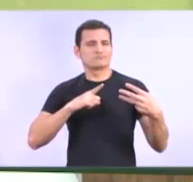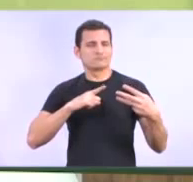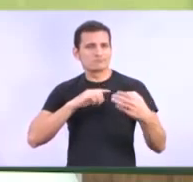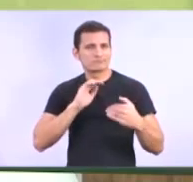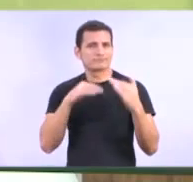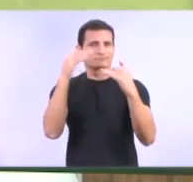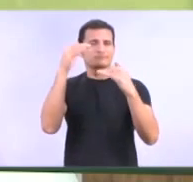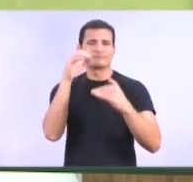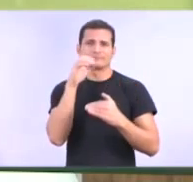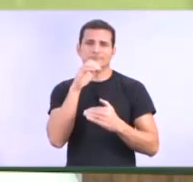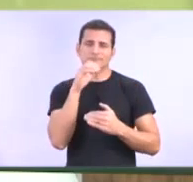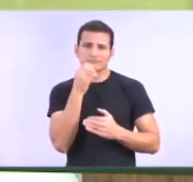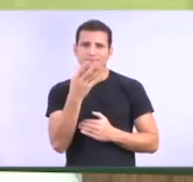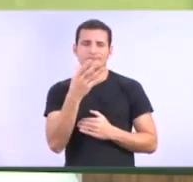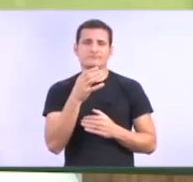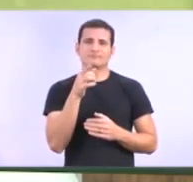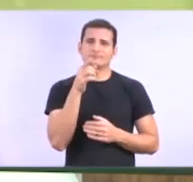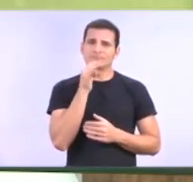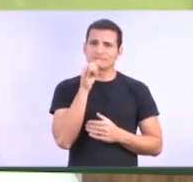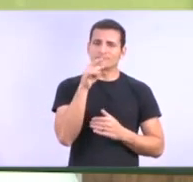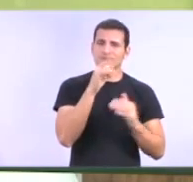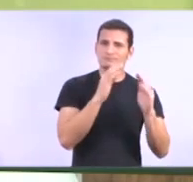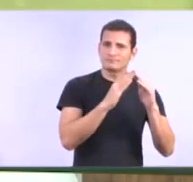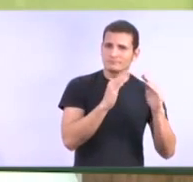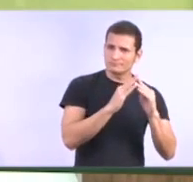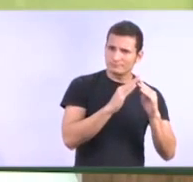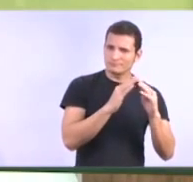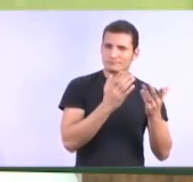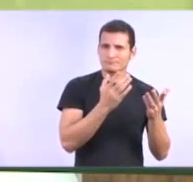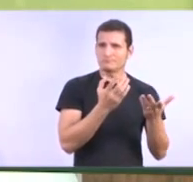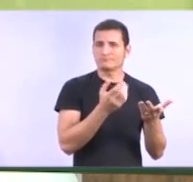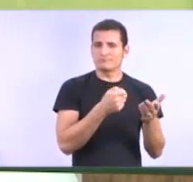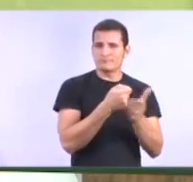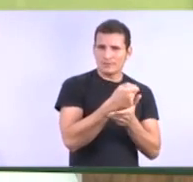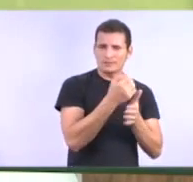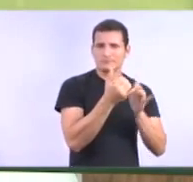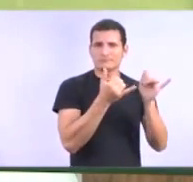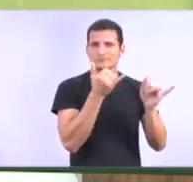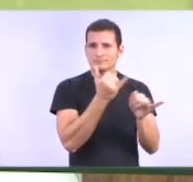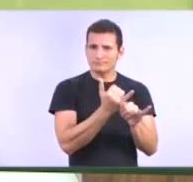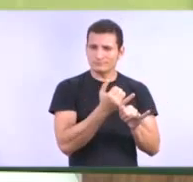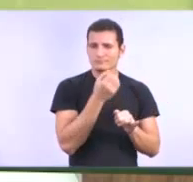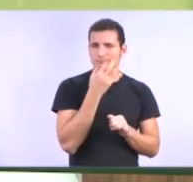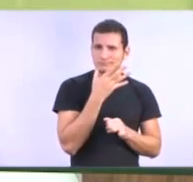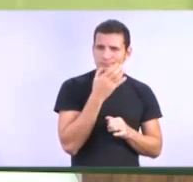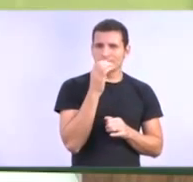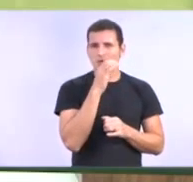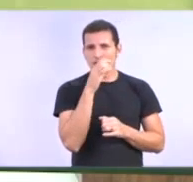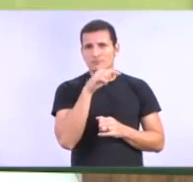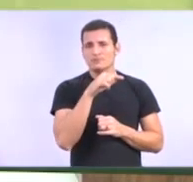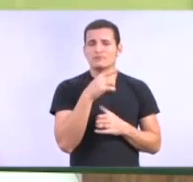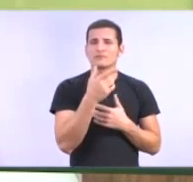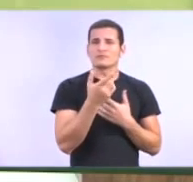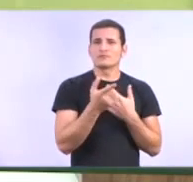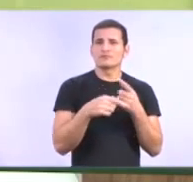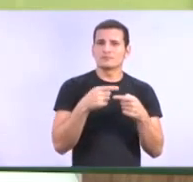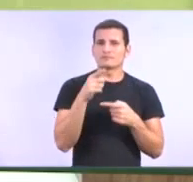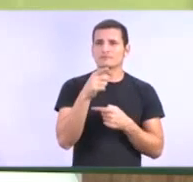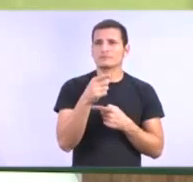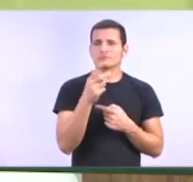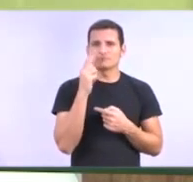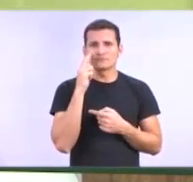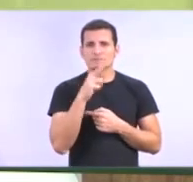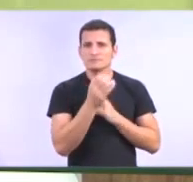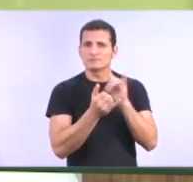falou, você está em casa, contrata aí um serviço de internet, está tudo muito bem, muito rápido, daqui a pouco você nota que a